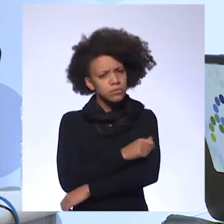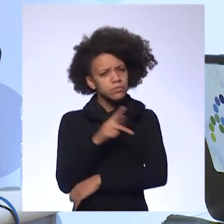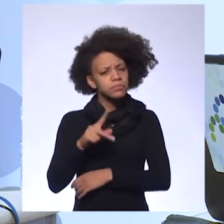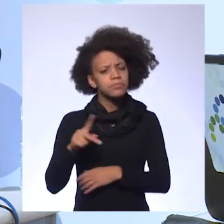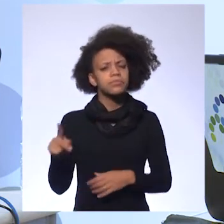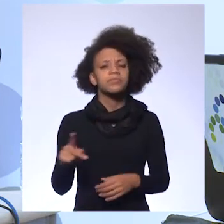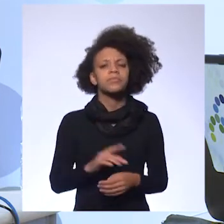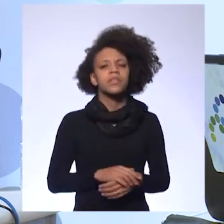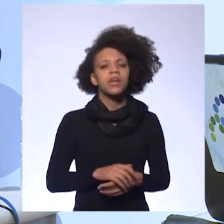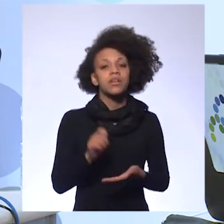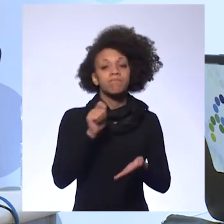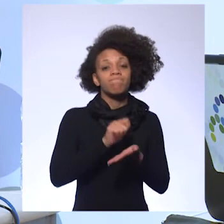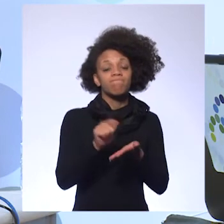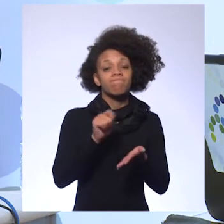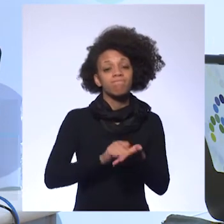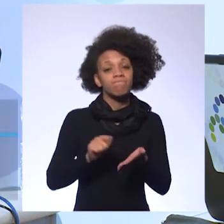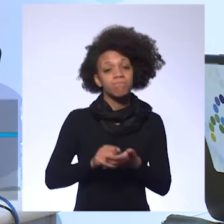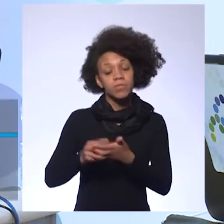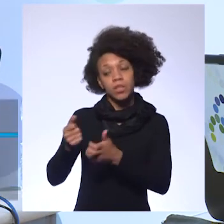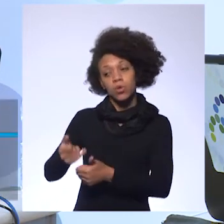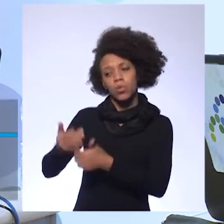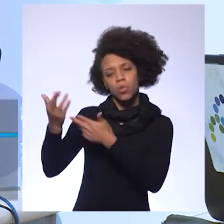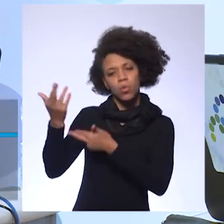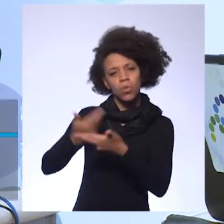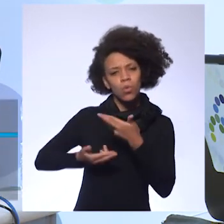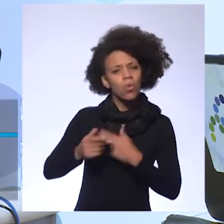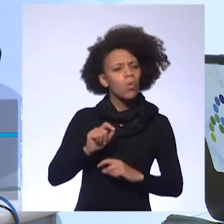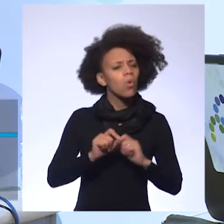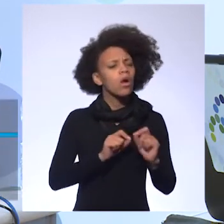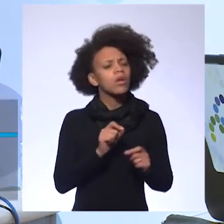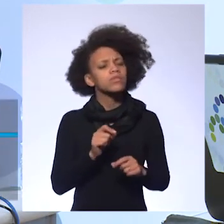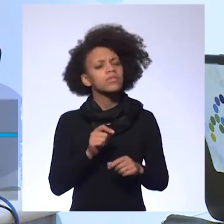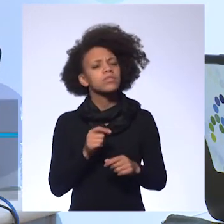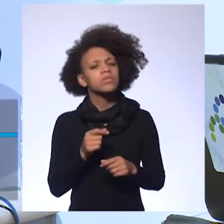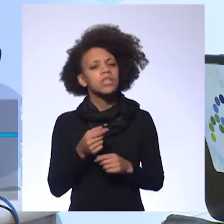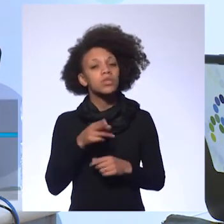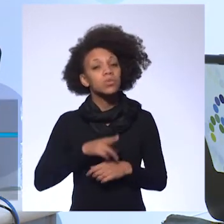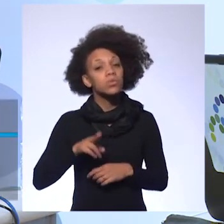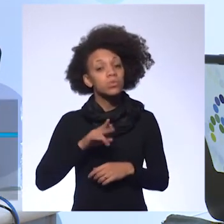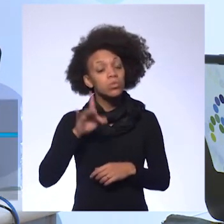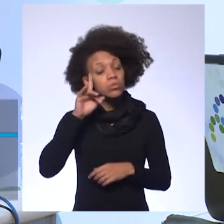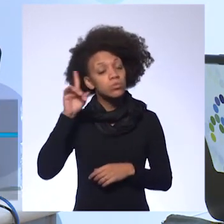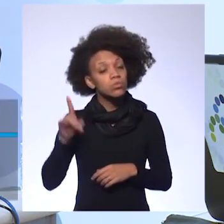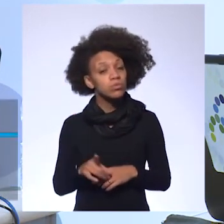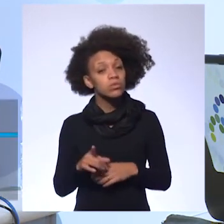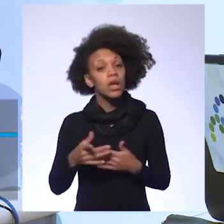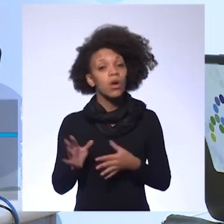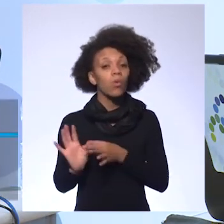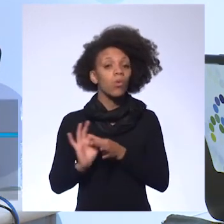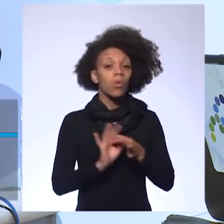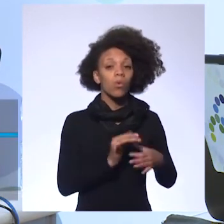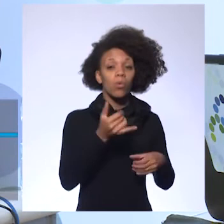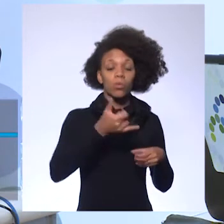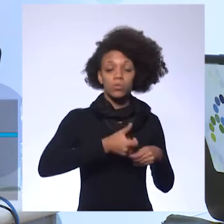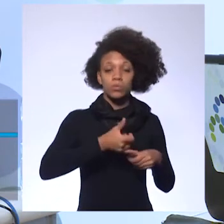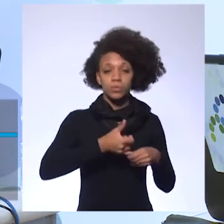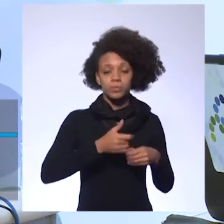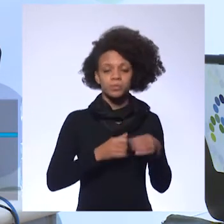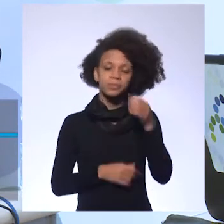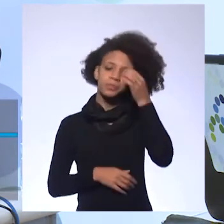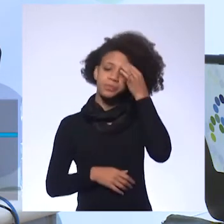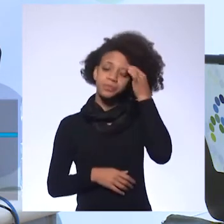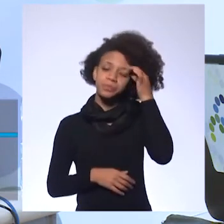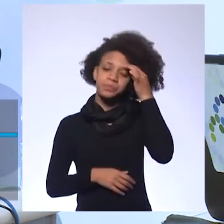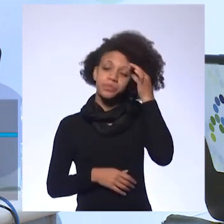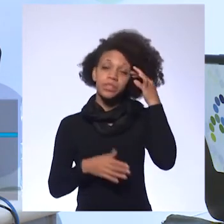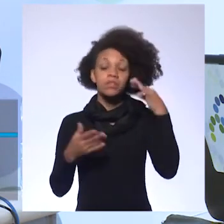professores, registrarem aqui o que vocês consomem no dia a dia com relação ao que vem do petróleo, né?